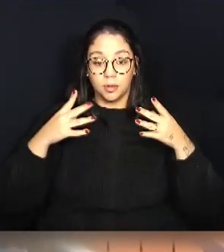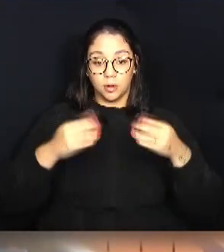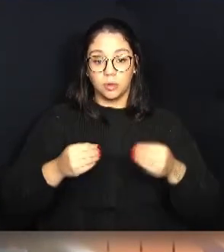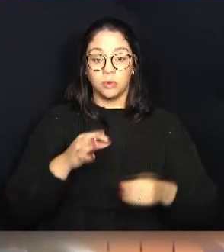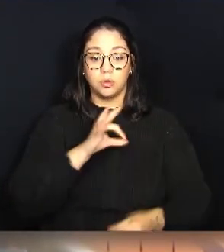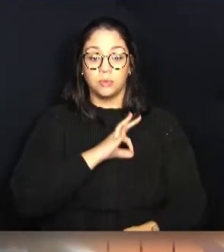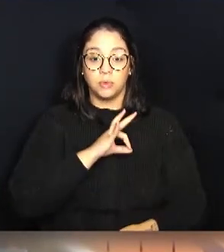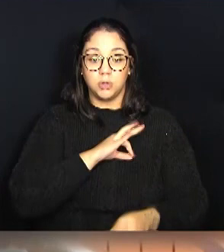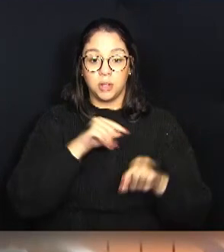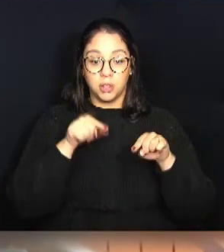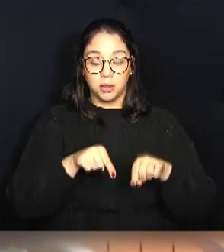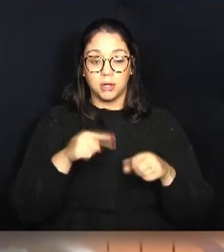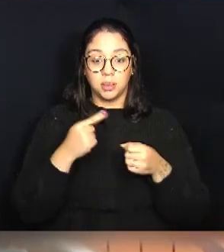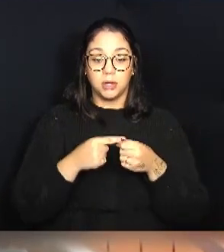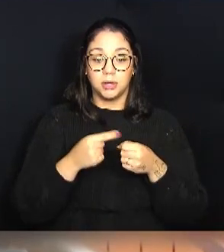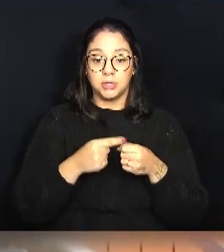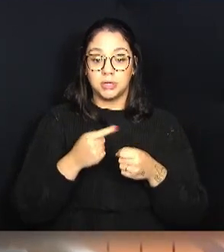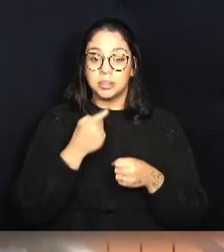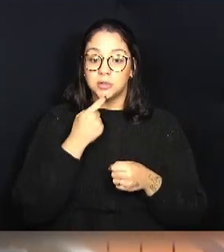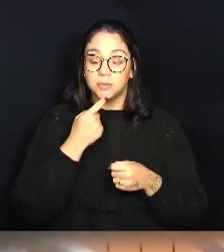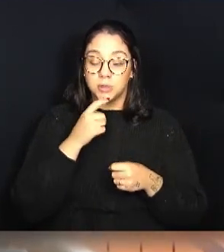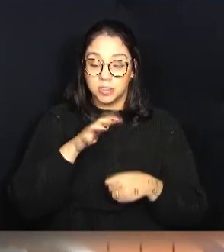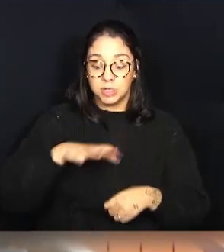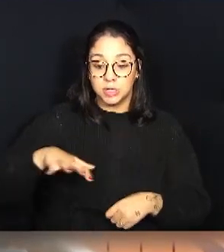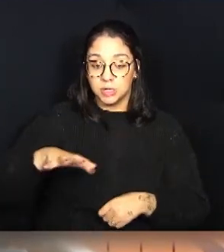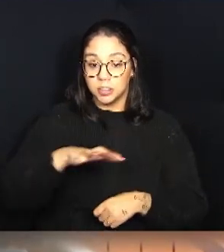dessa cidade e região, que comigo